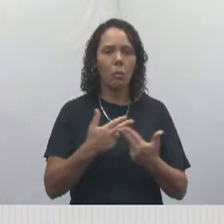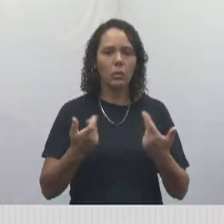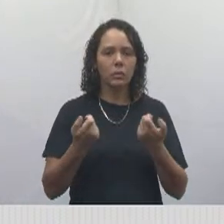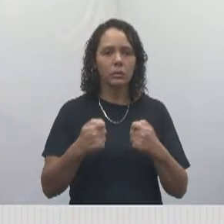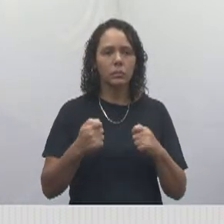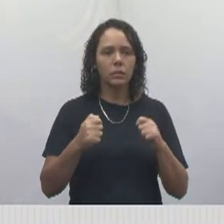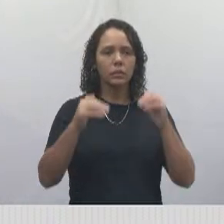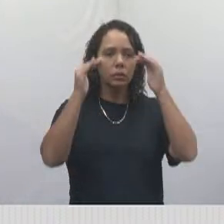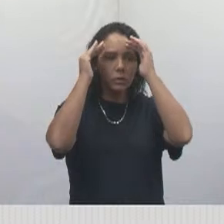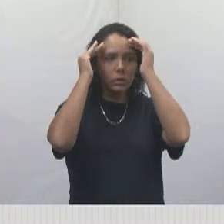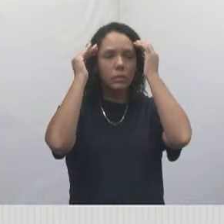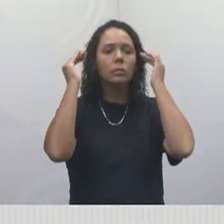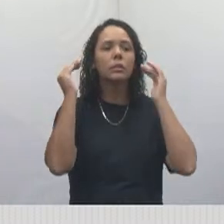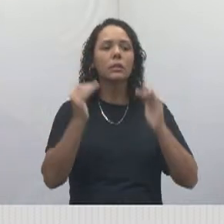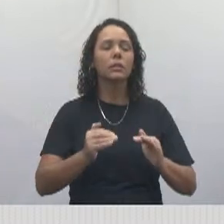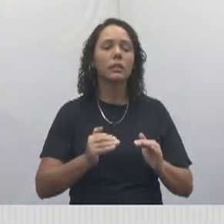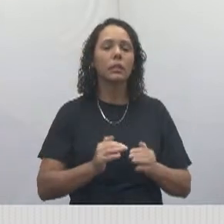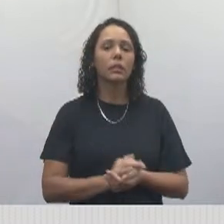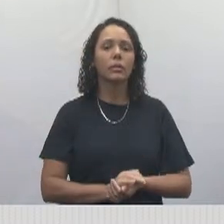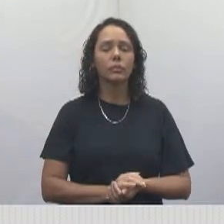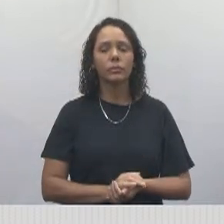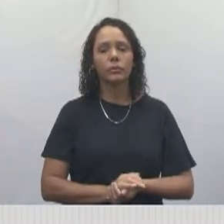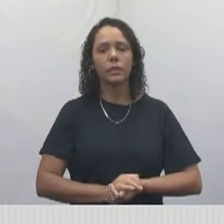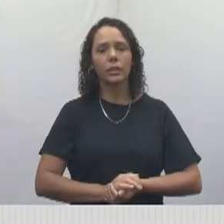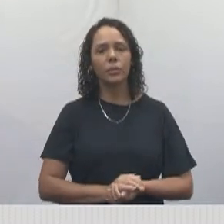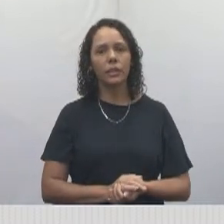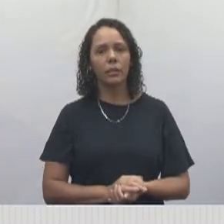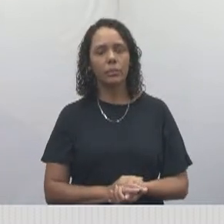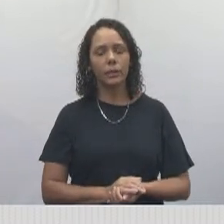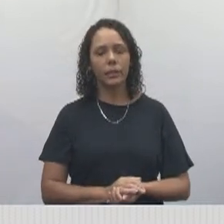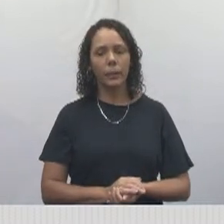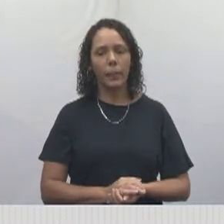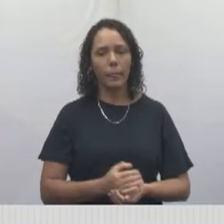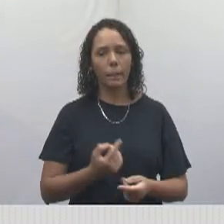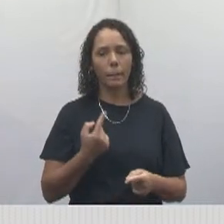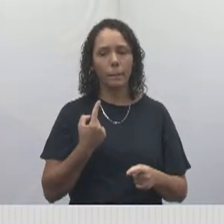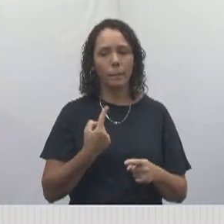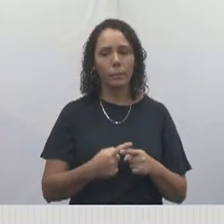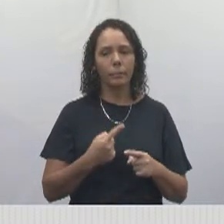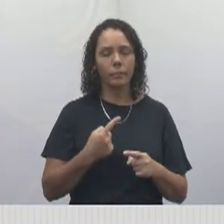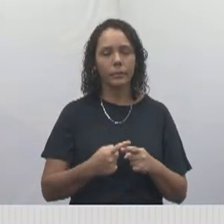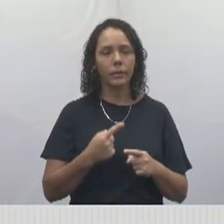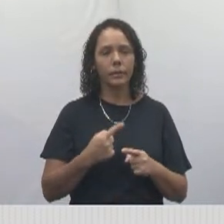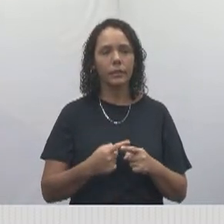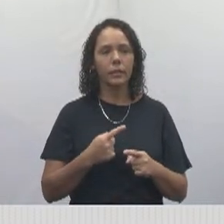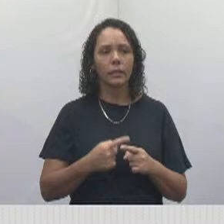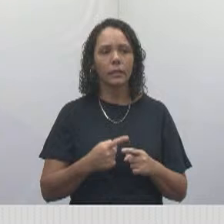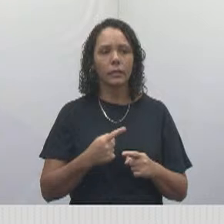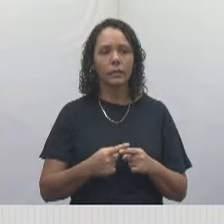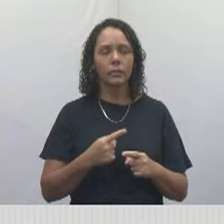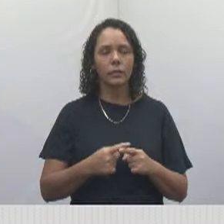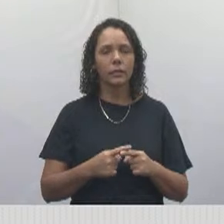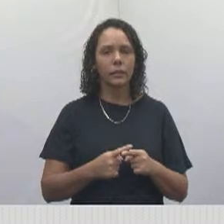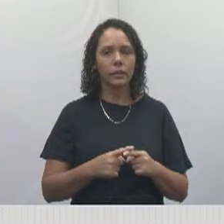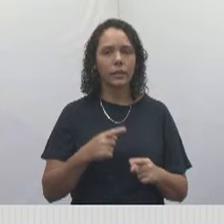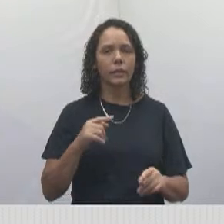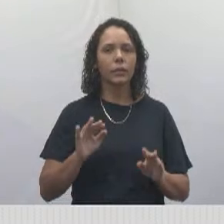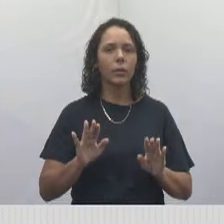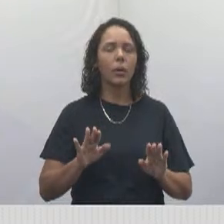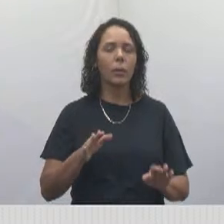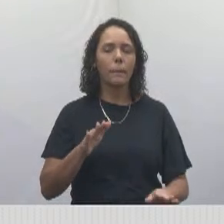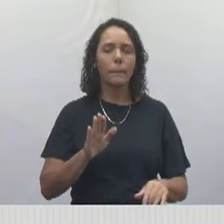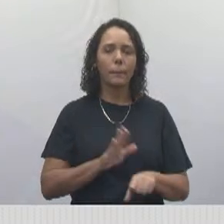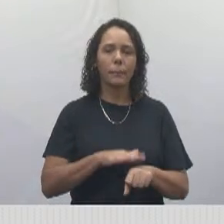gente melhore, no ano seguinte o Tribunal de Contas vem ver outras coisas, vem exigir mais daquilo que nós já melhoramos e virão